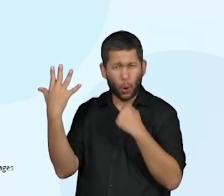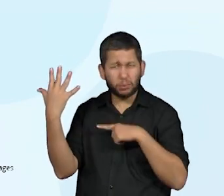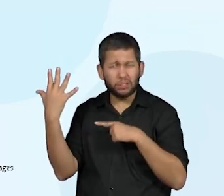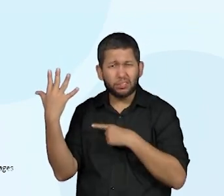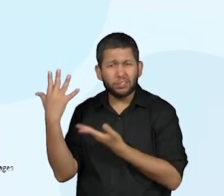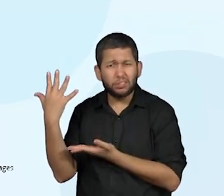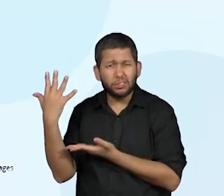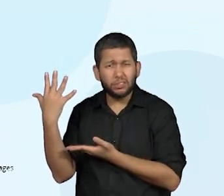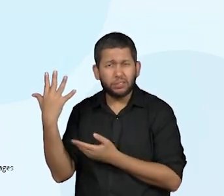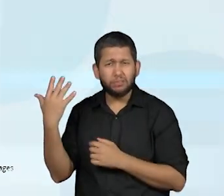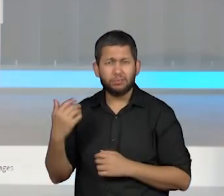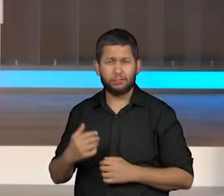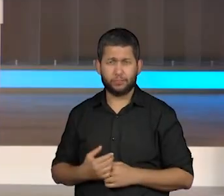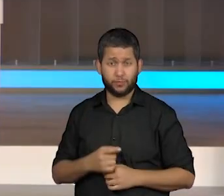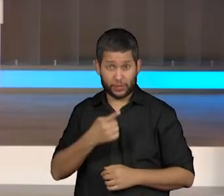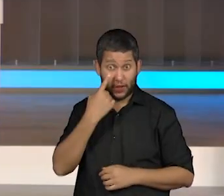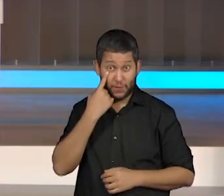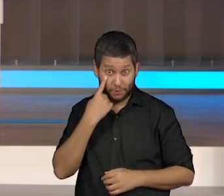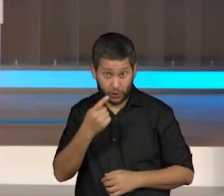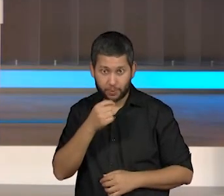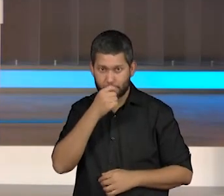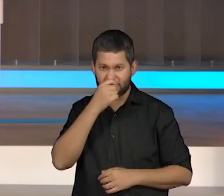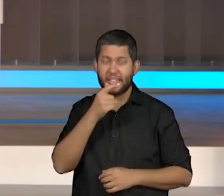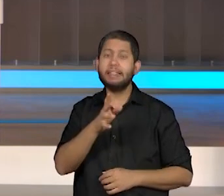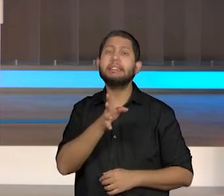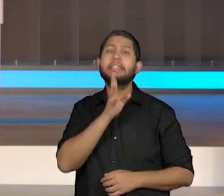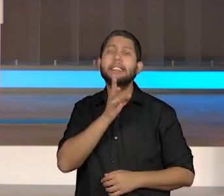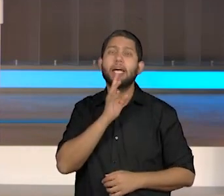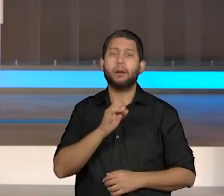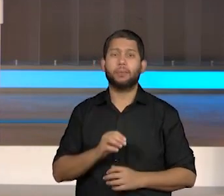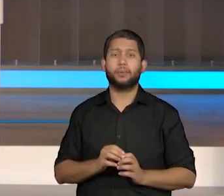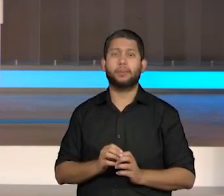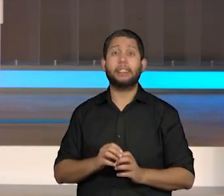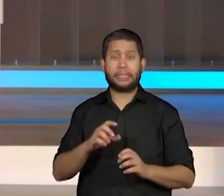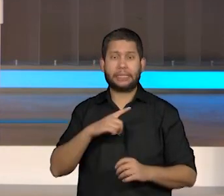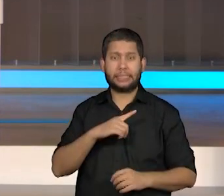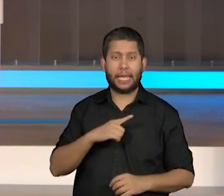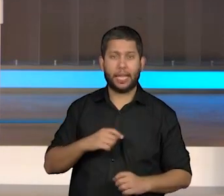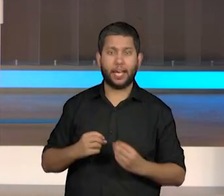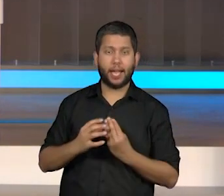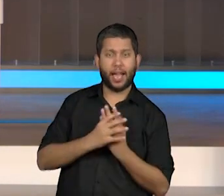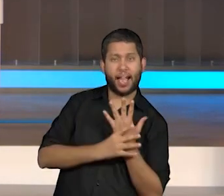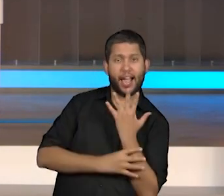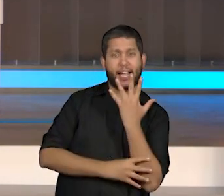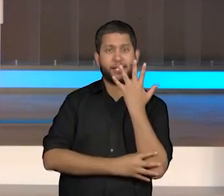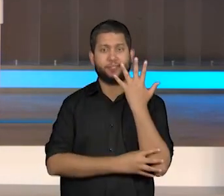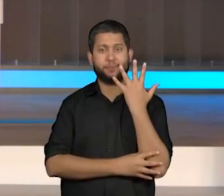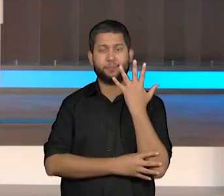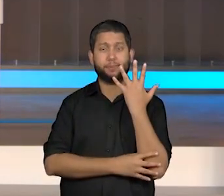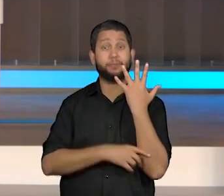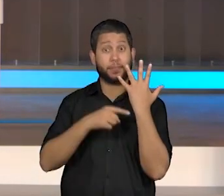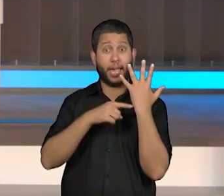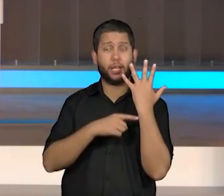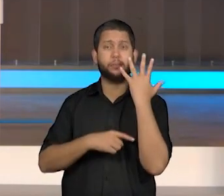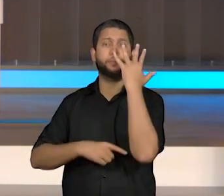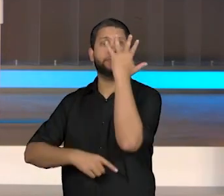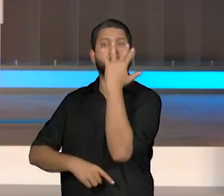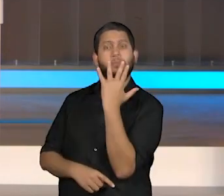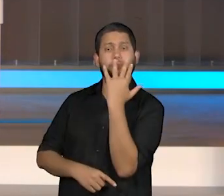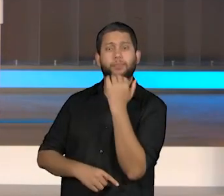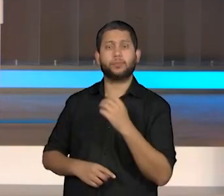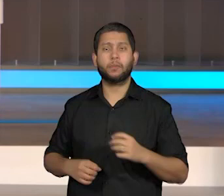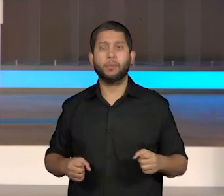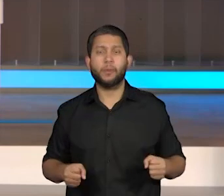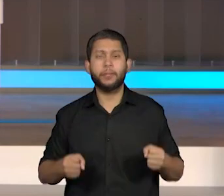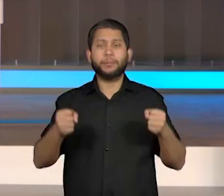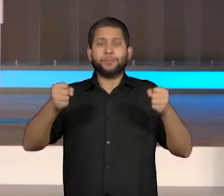já viu alguma planta comendo de garfo e faca? E aí? Colocando a